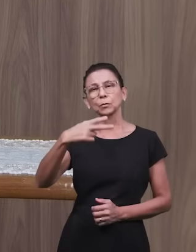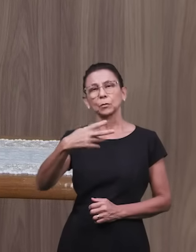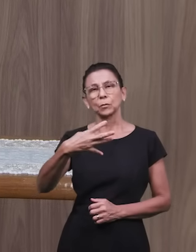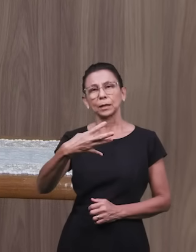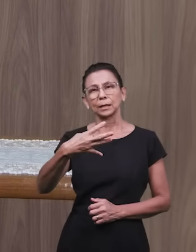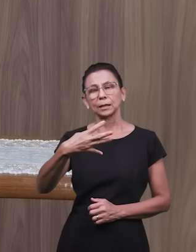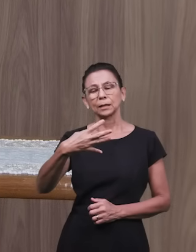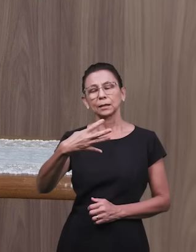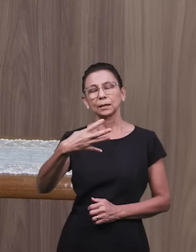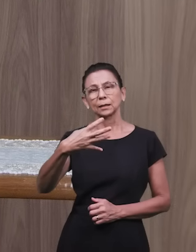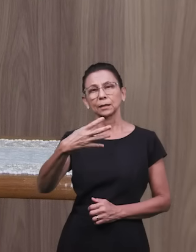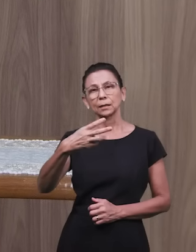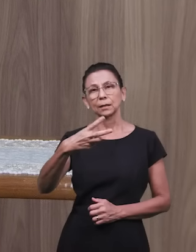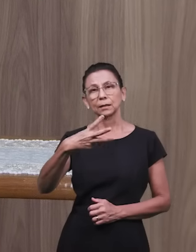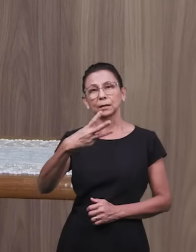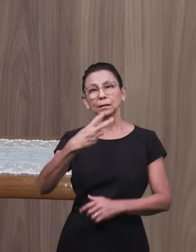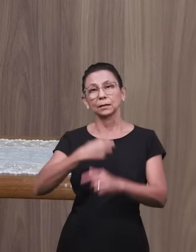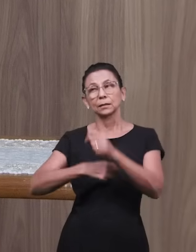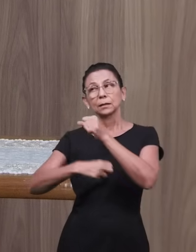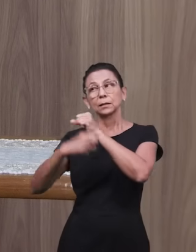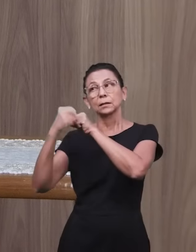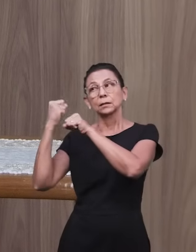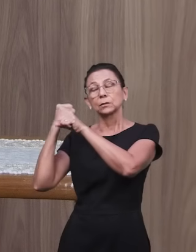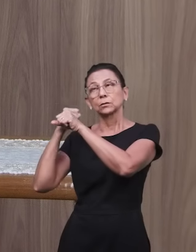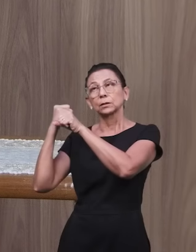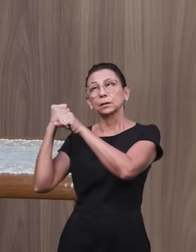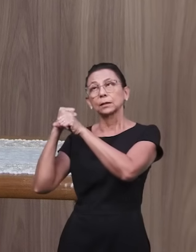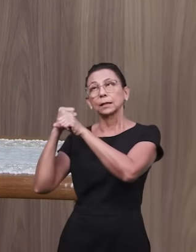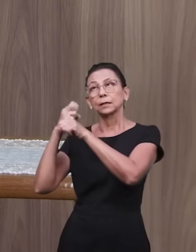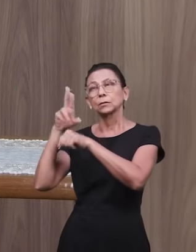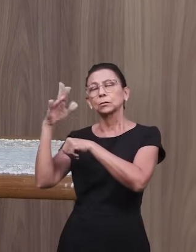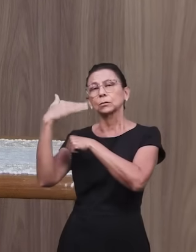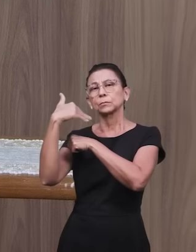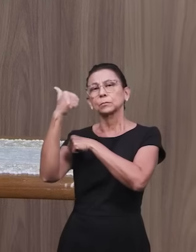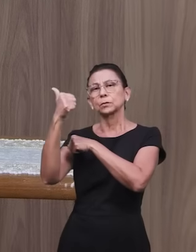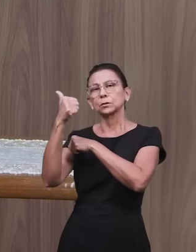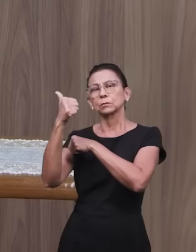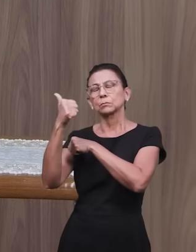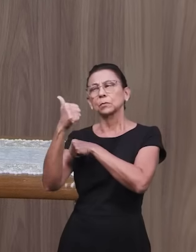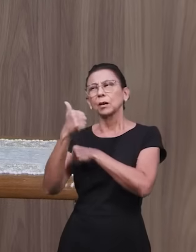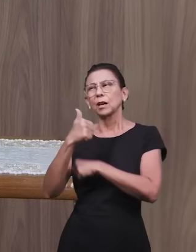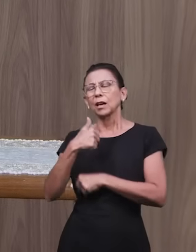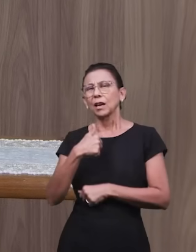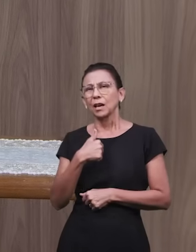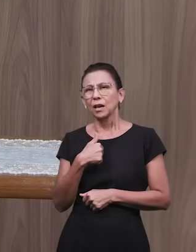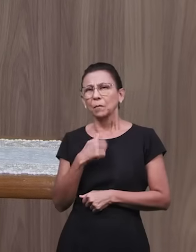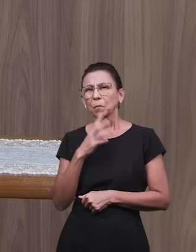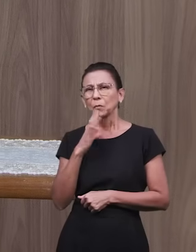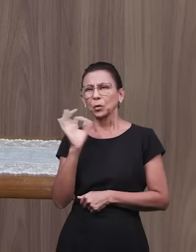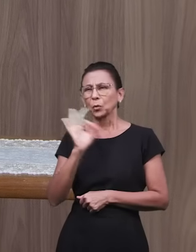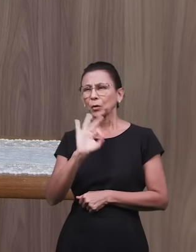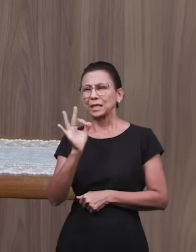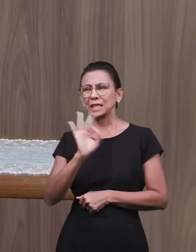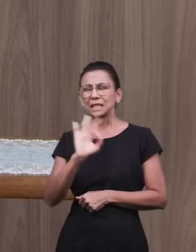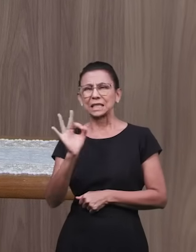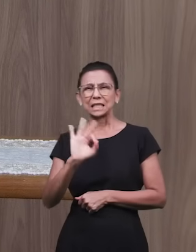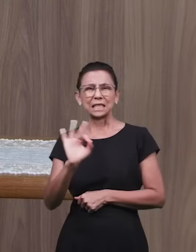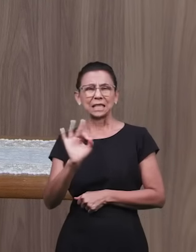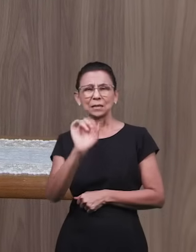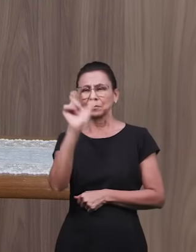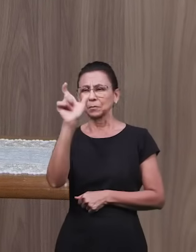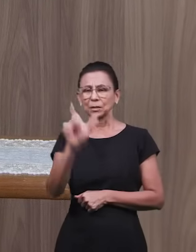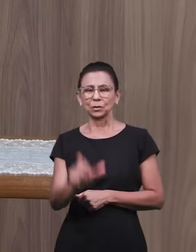43 anos atrás, tem bastante tempo. Eu não conhecia o Evangelho. Não tinha nenhuma ligação